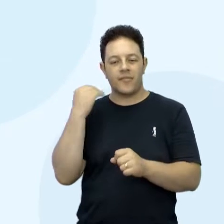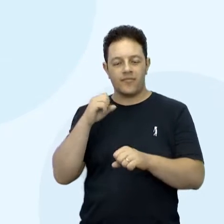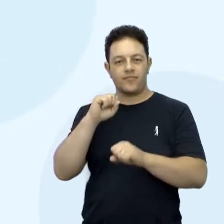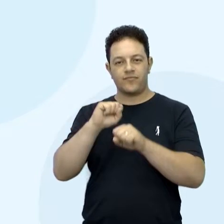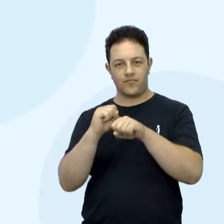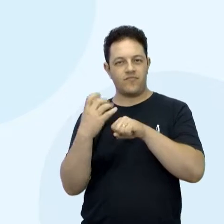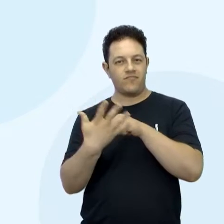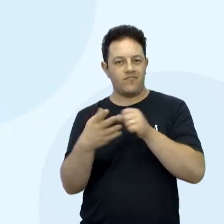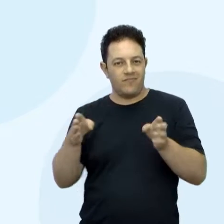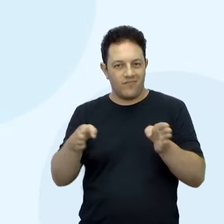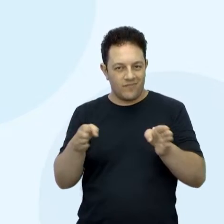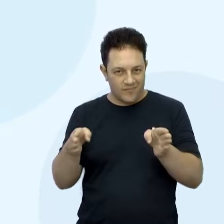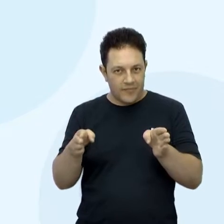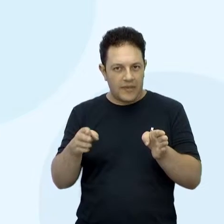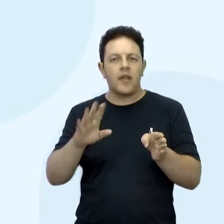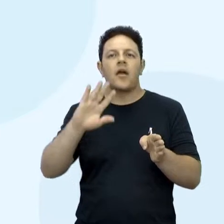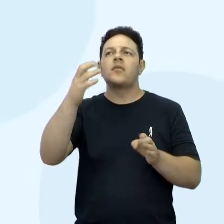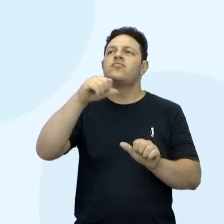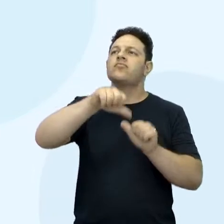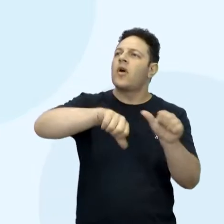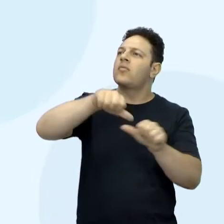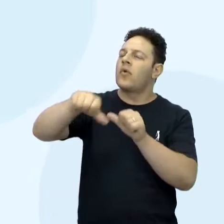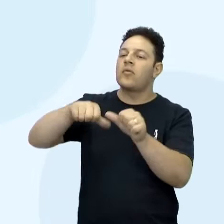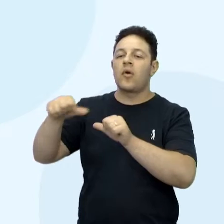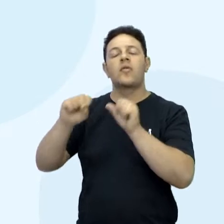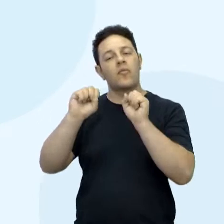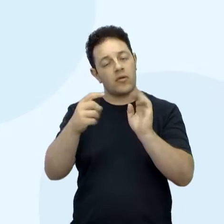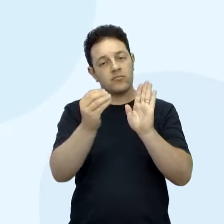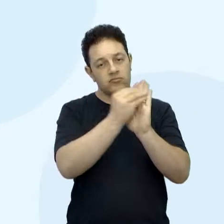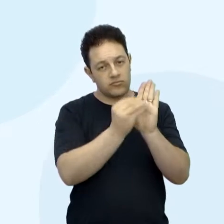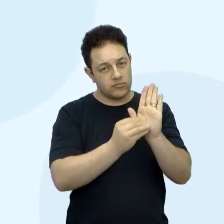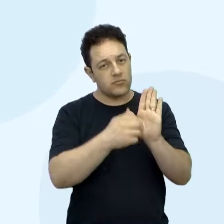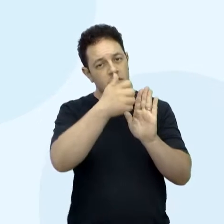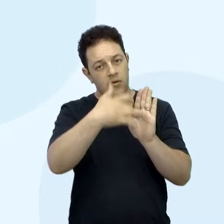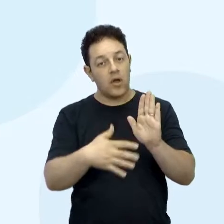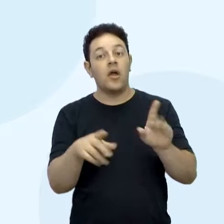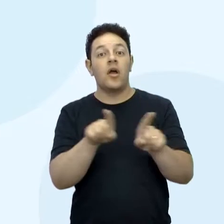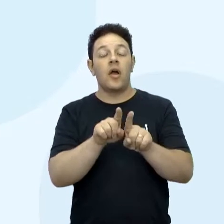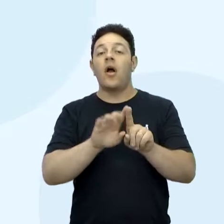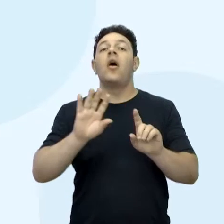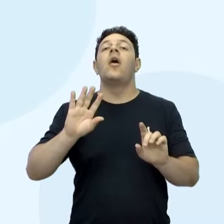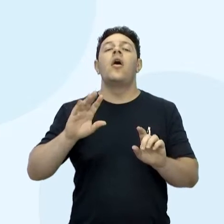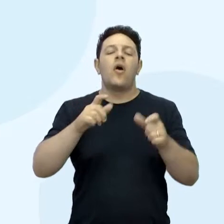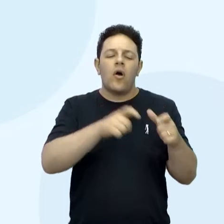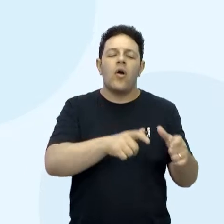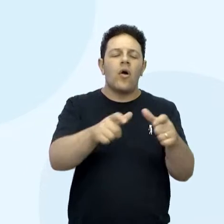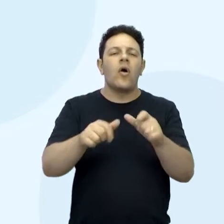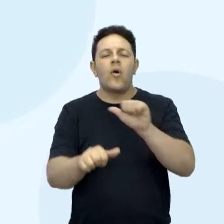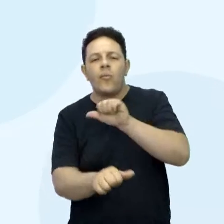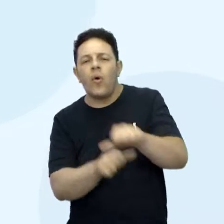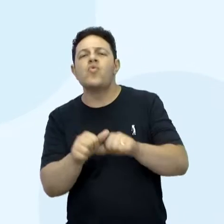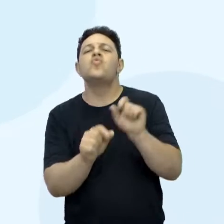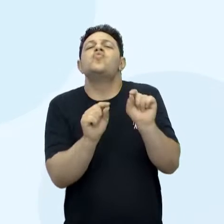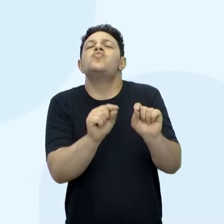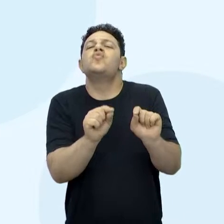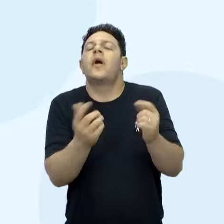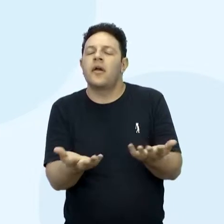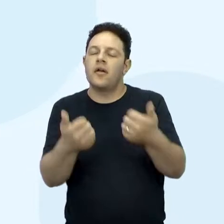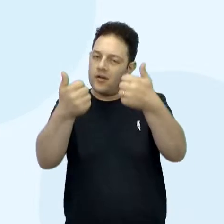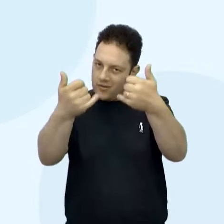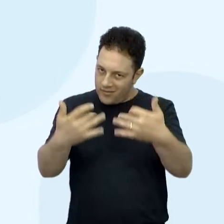de Covid-19 e relatar aí as transformações que ela causou nesses espaços de vivência,